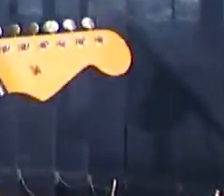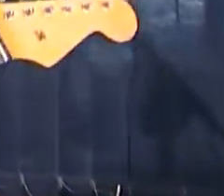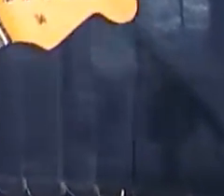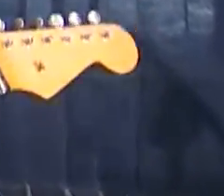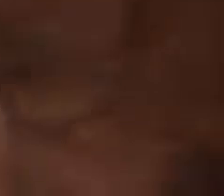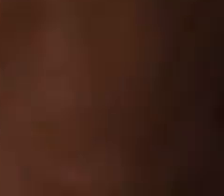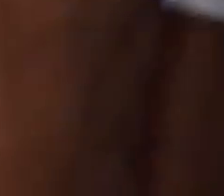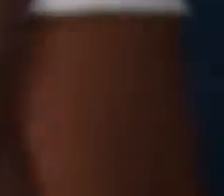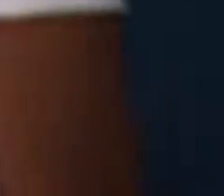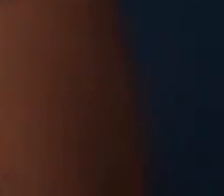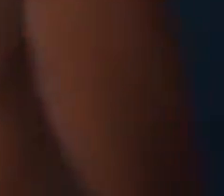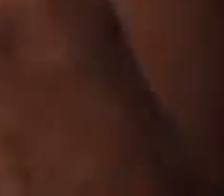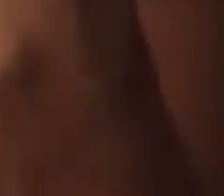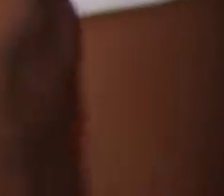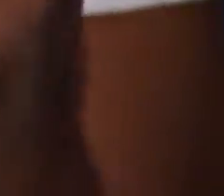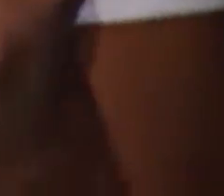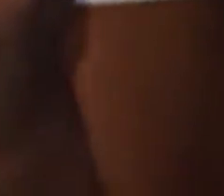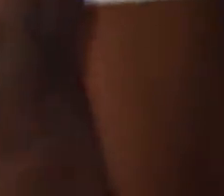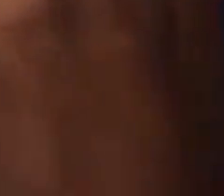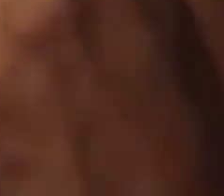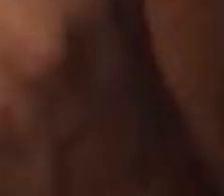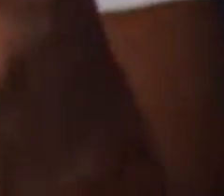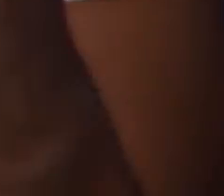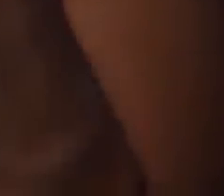cause I can feel your heat.